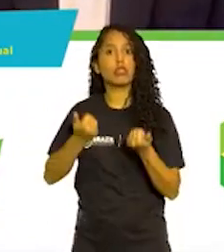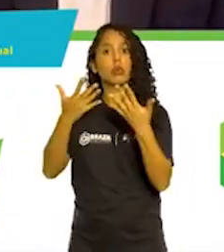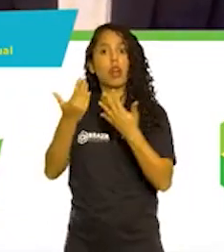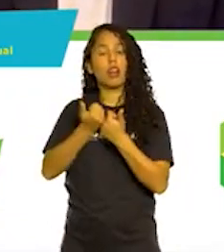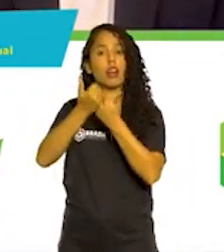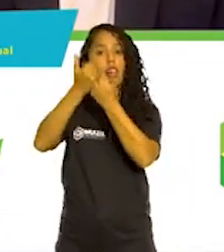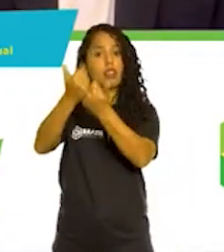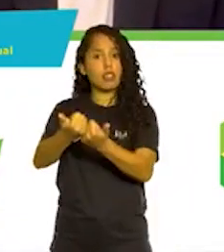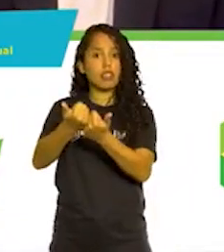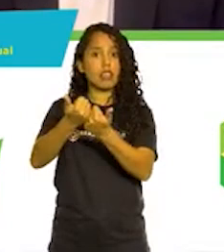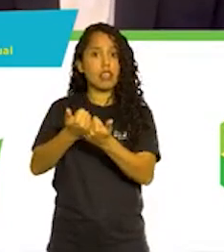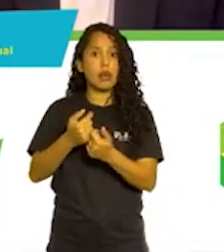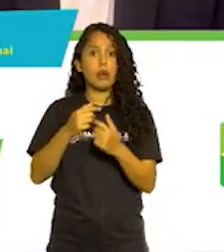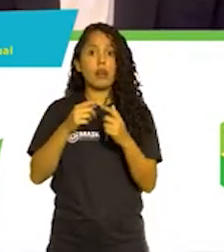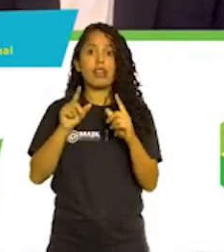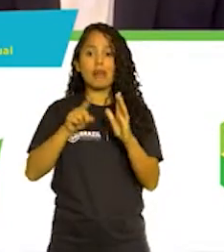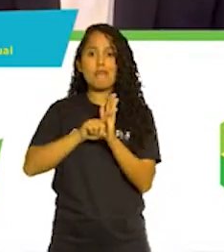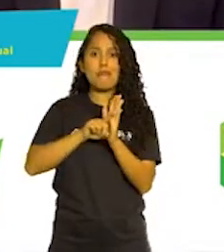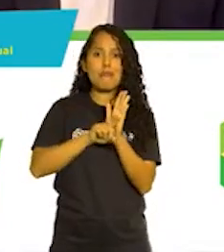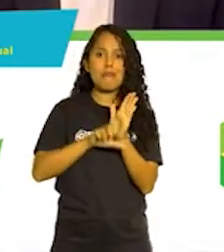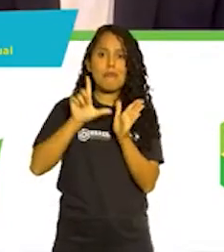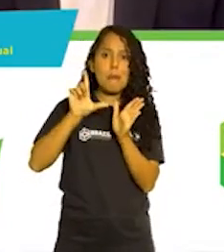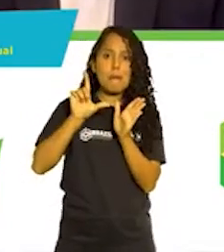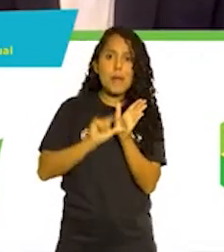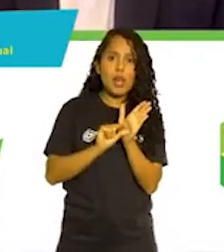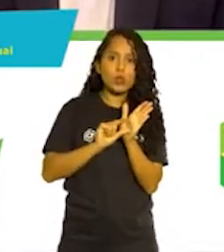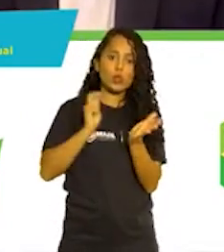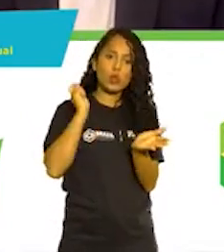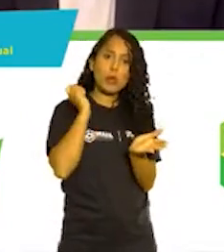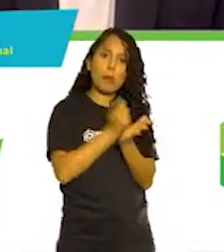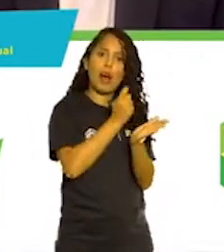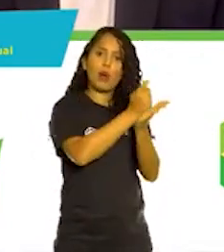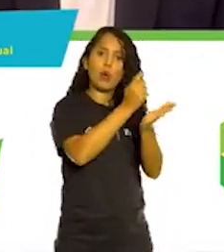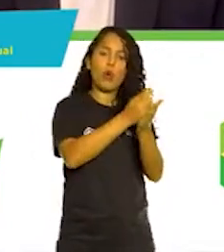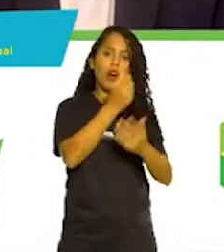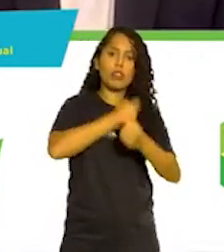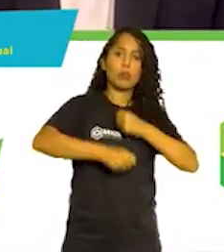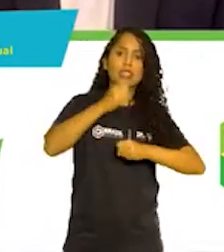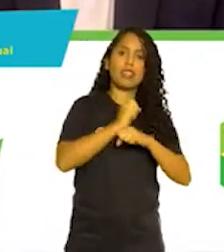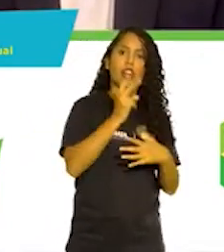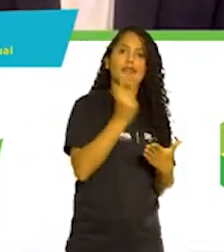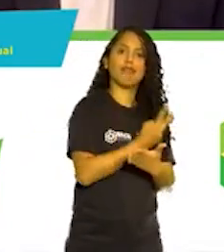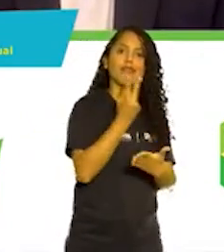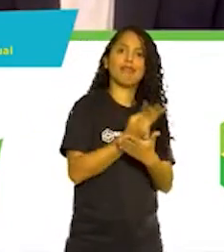o TCU apontou como pagamento irregular no ano passado. Não acontece nada com isso.